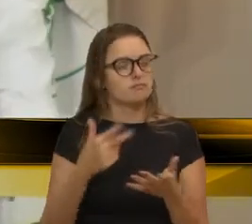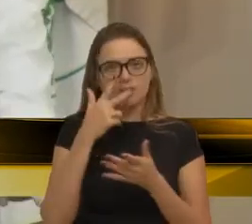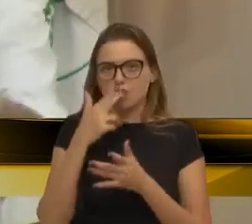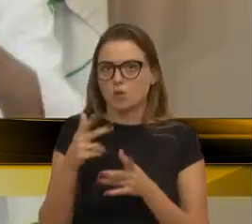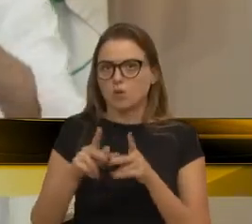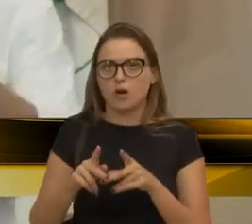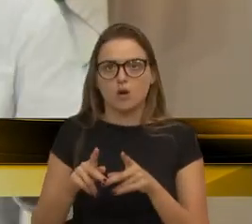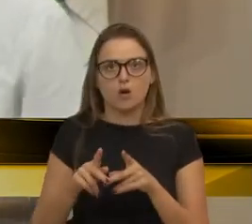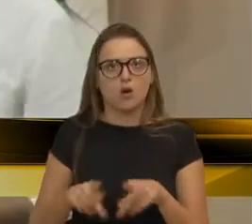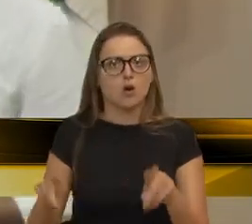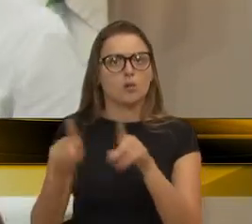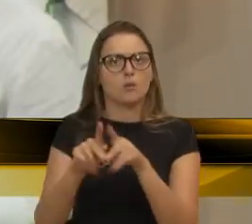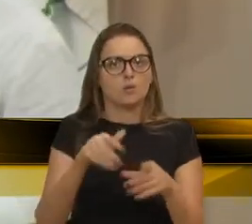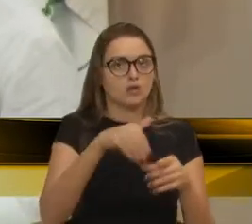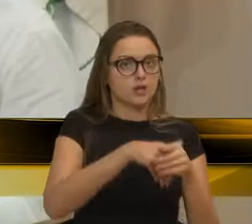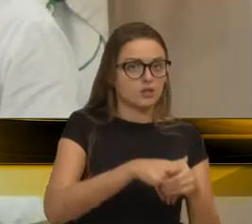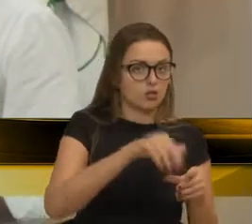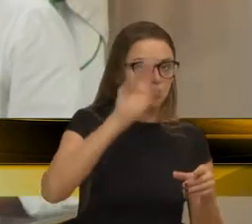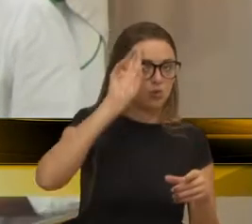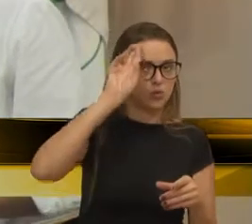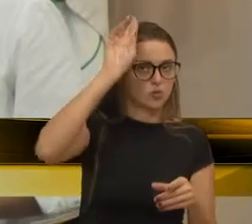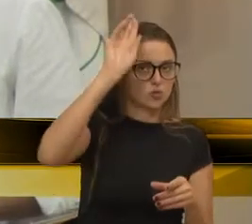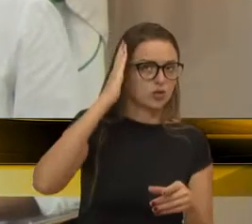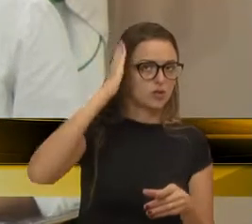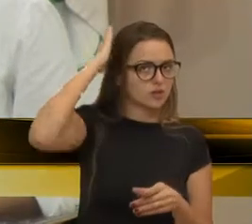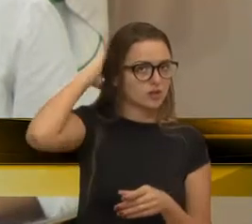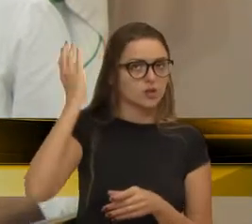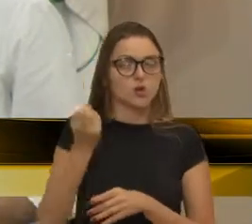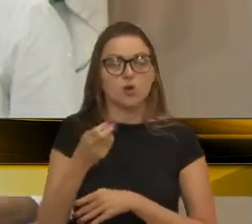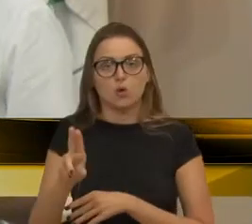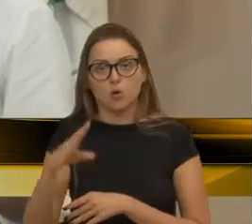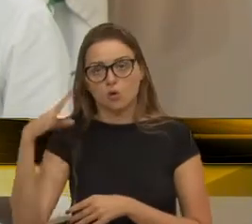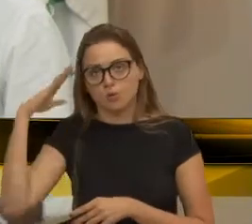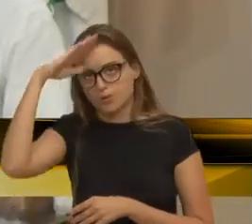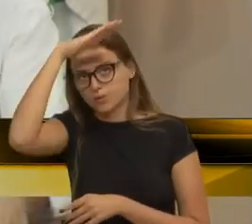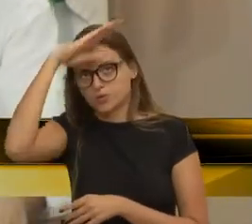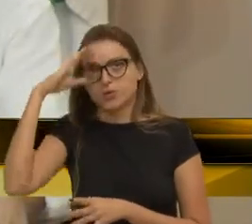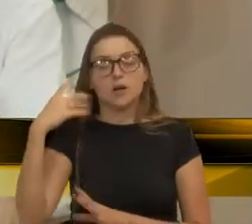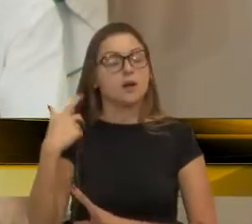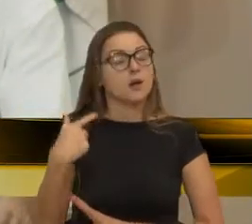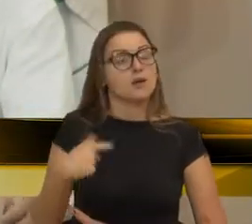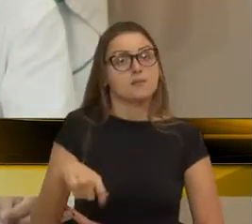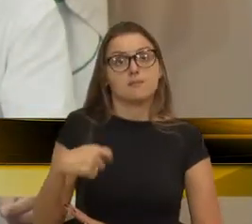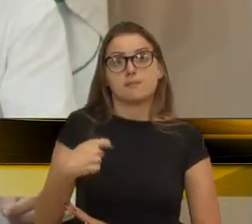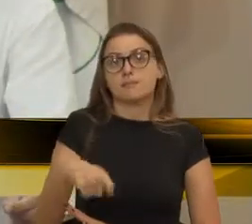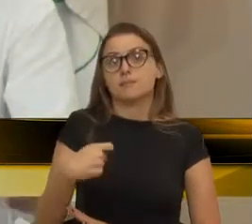que votou no prefeito aqui em Caxias do Sul, ou votou no presidente Bolsonaro, tem que se